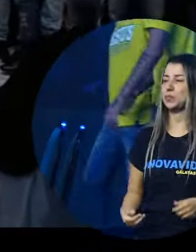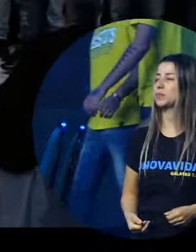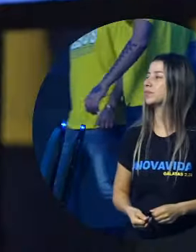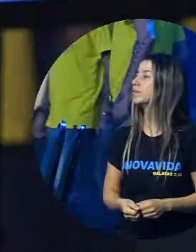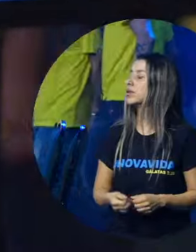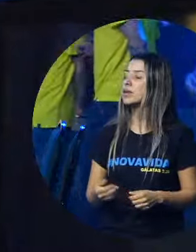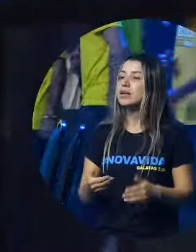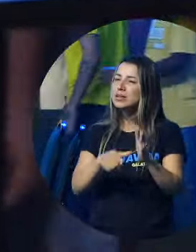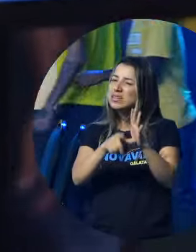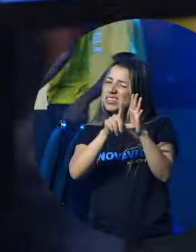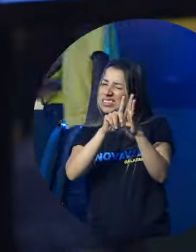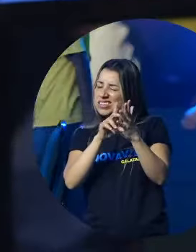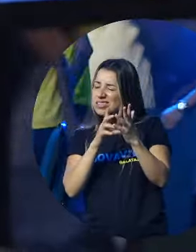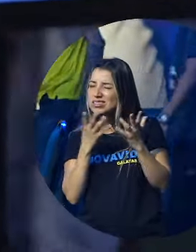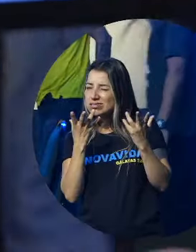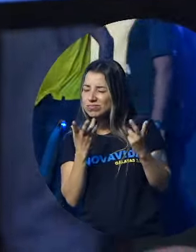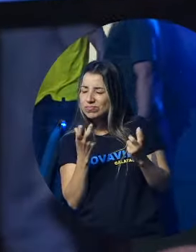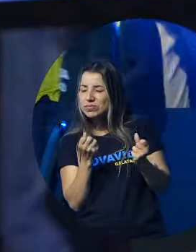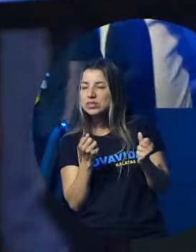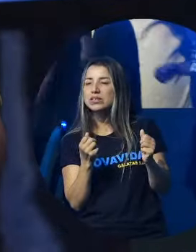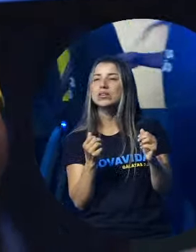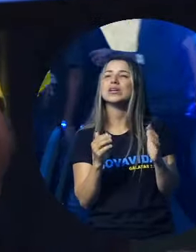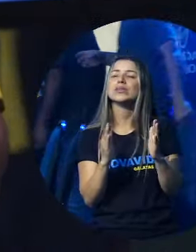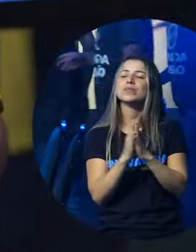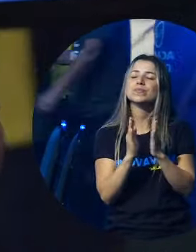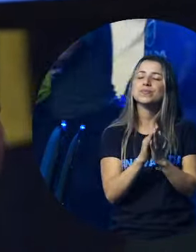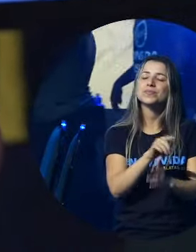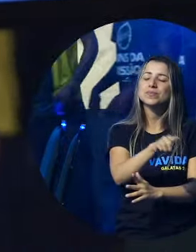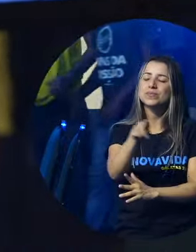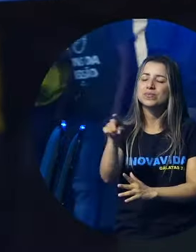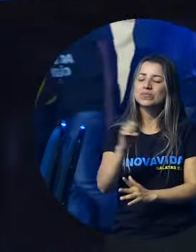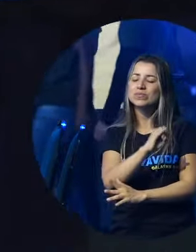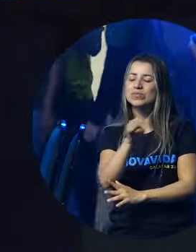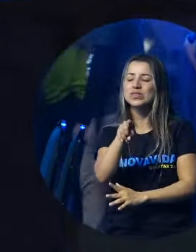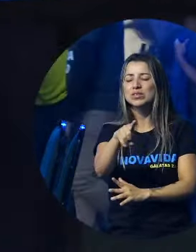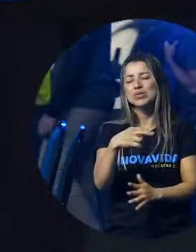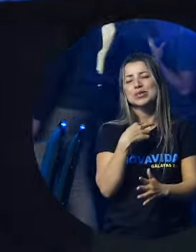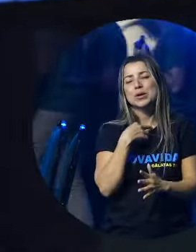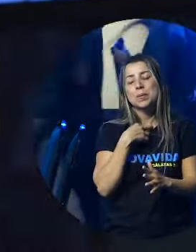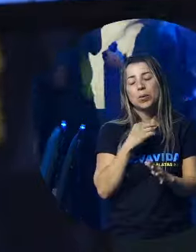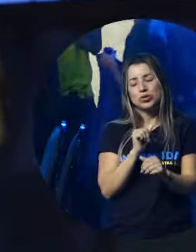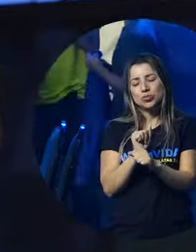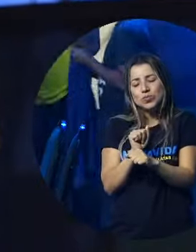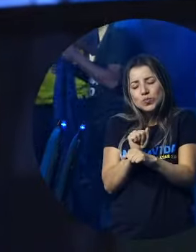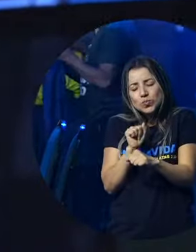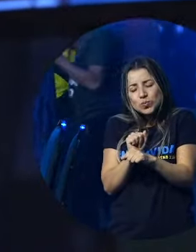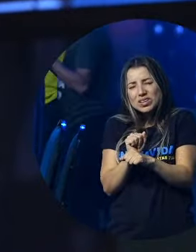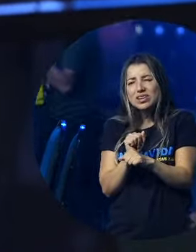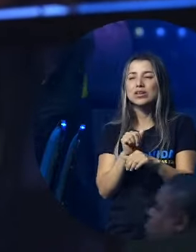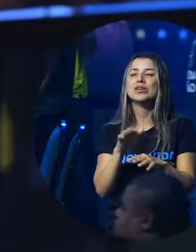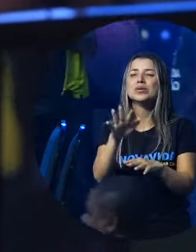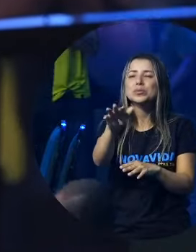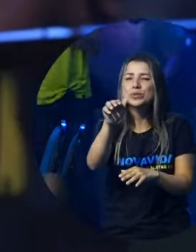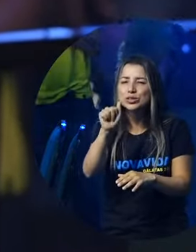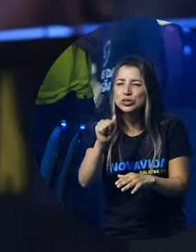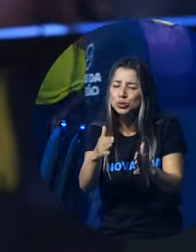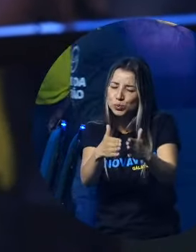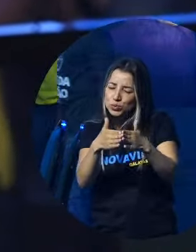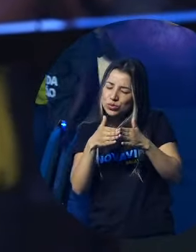aqui. Se você puder não se movimentar nesse momento por um minuto, eu quero pedir a gentileza, porque nós vamos orar